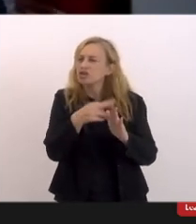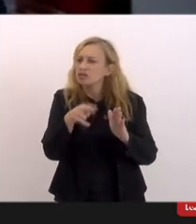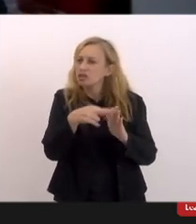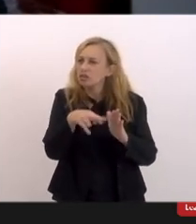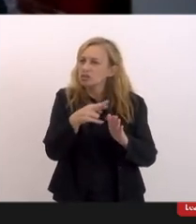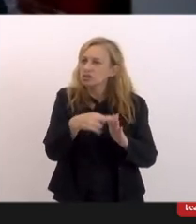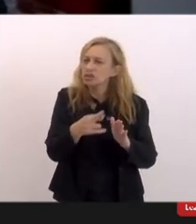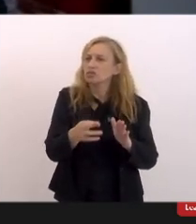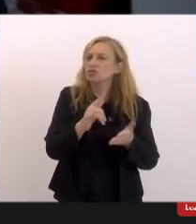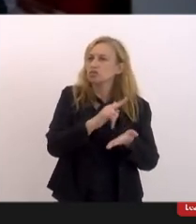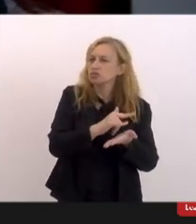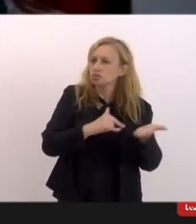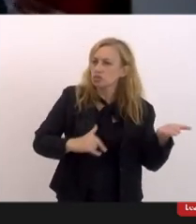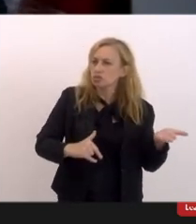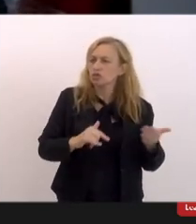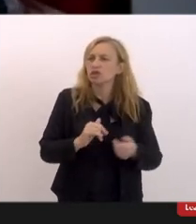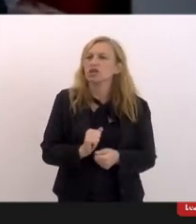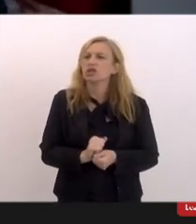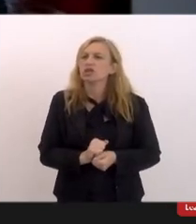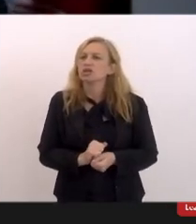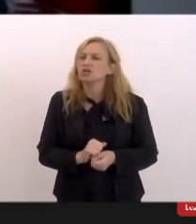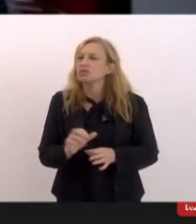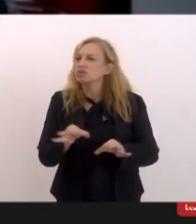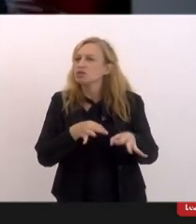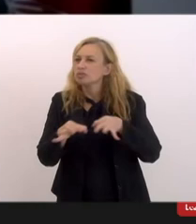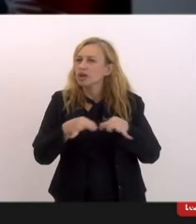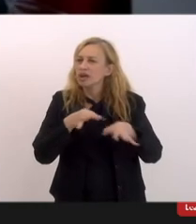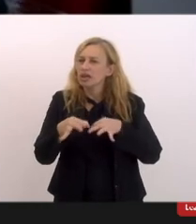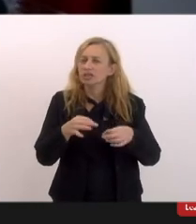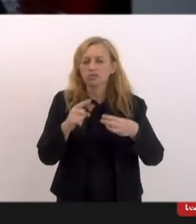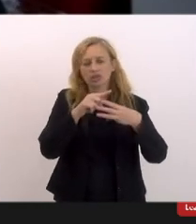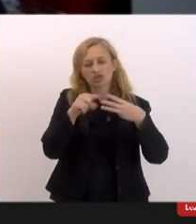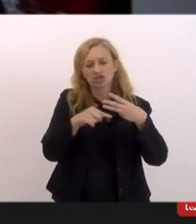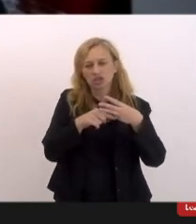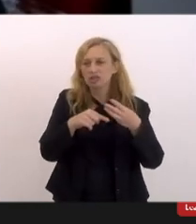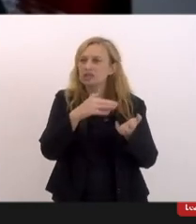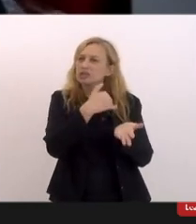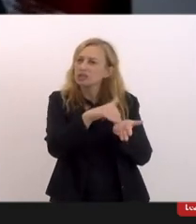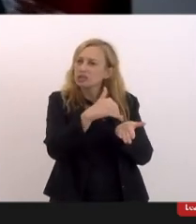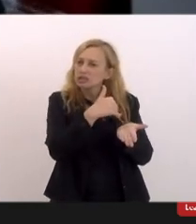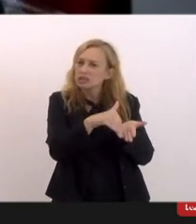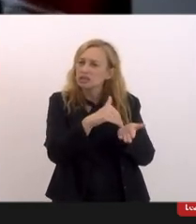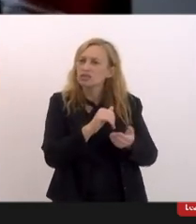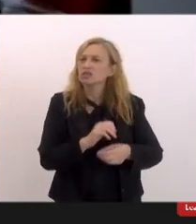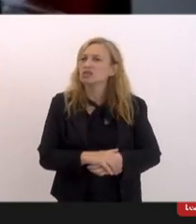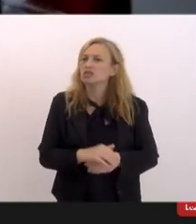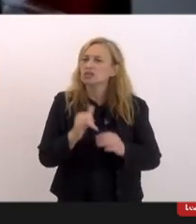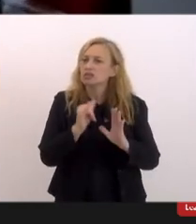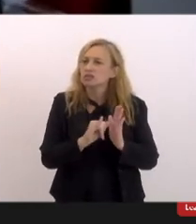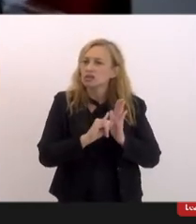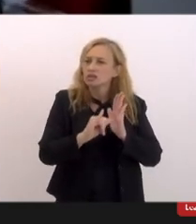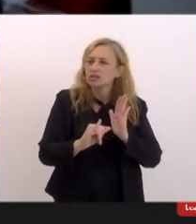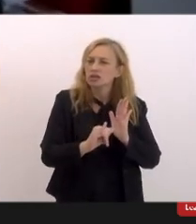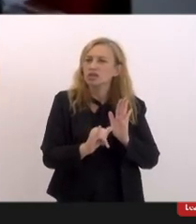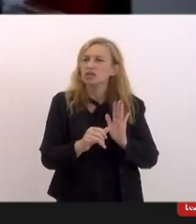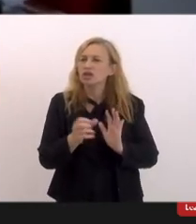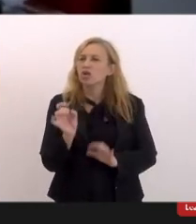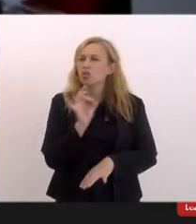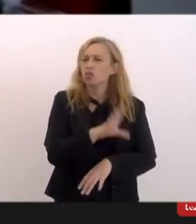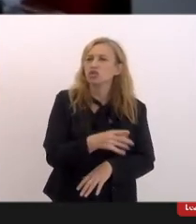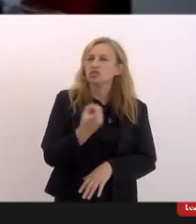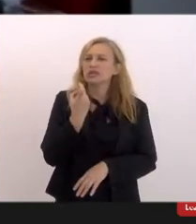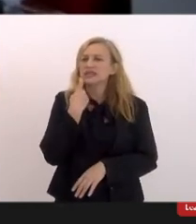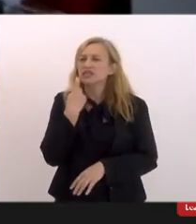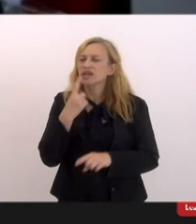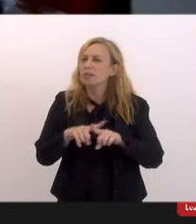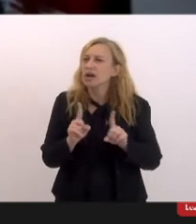esse documento, ele foi elaborado com as três secretarias, ele foi publicado na última sexta-feira,